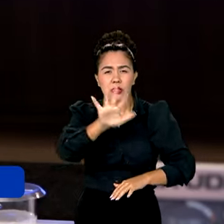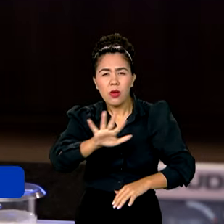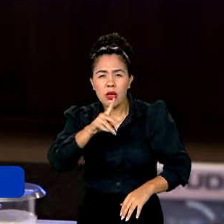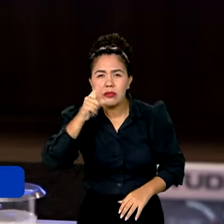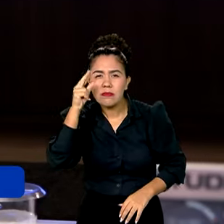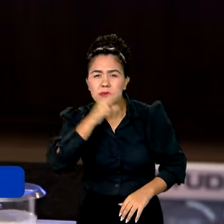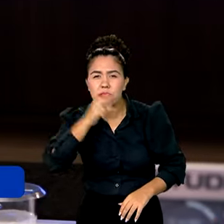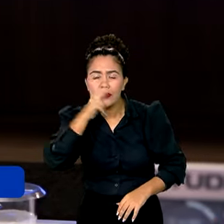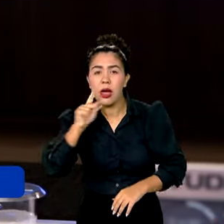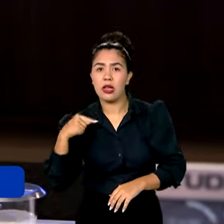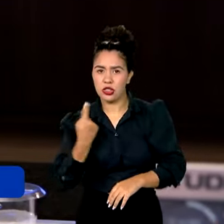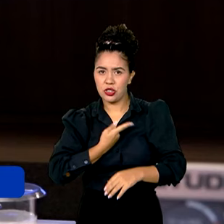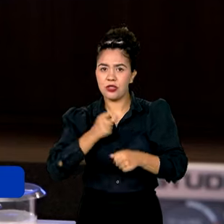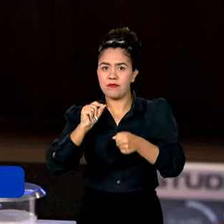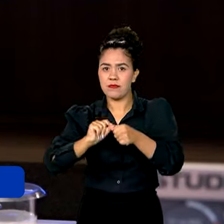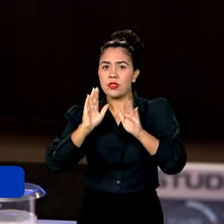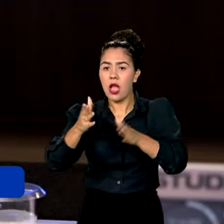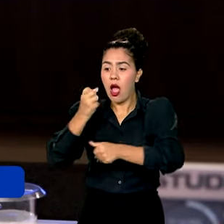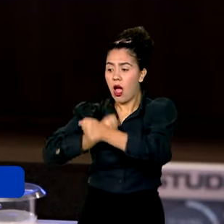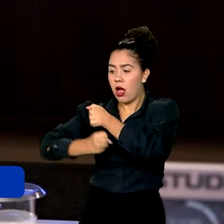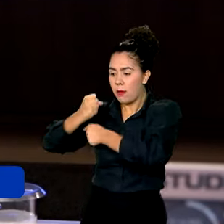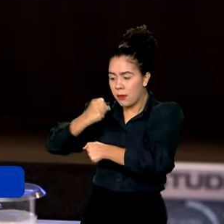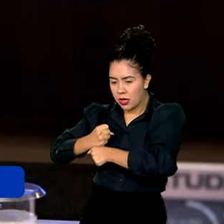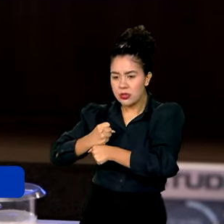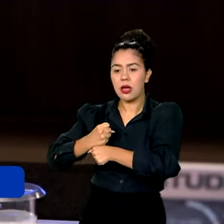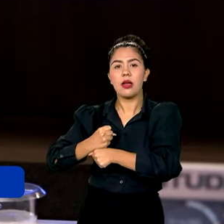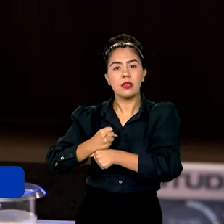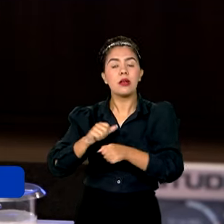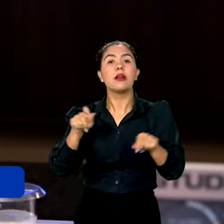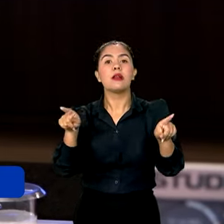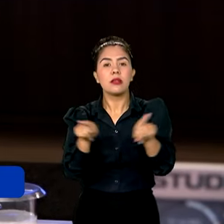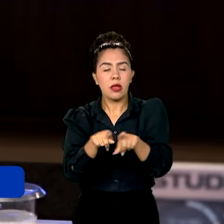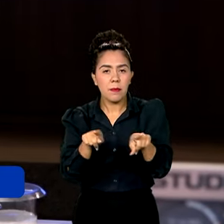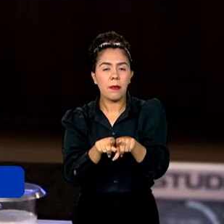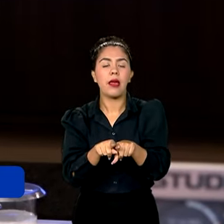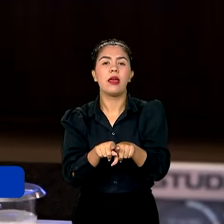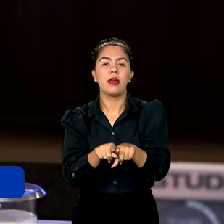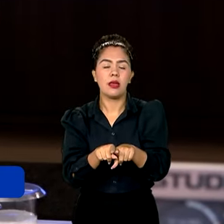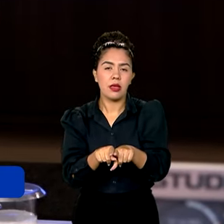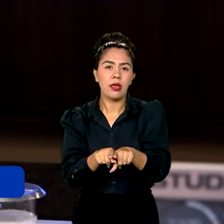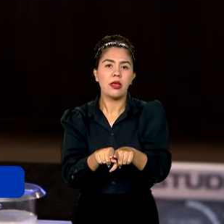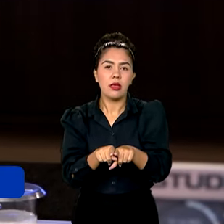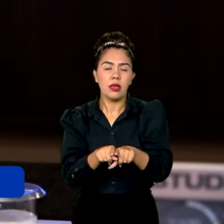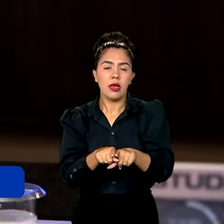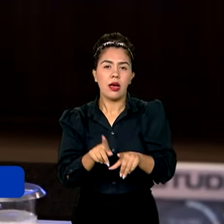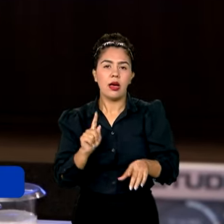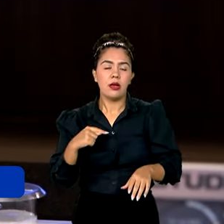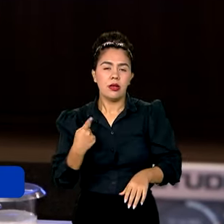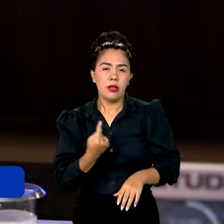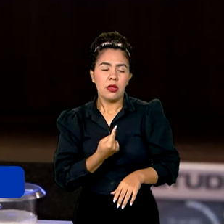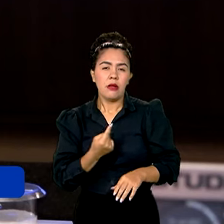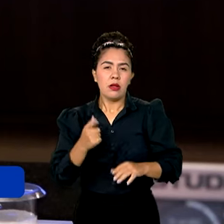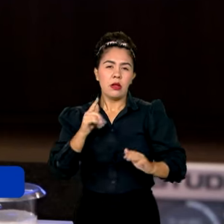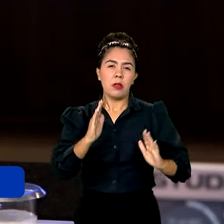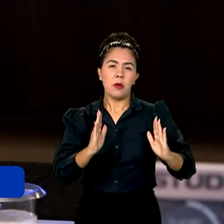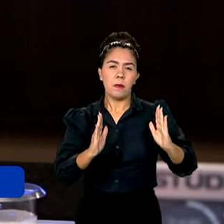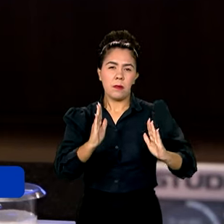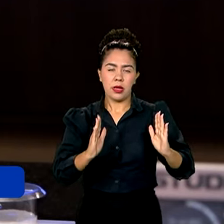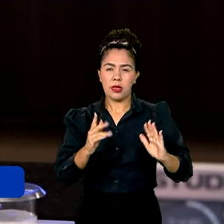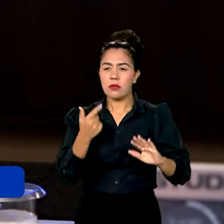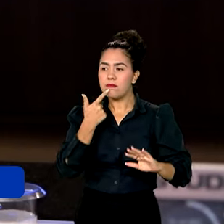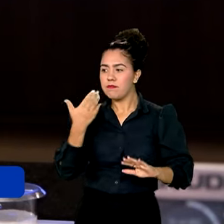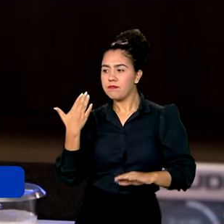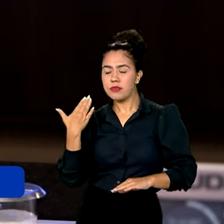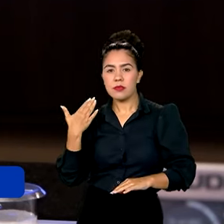feito isso ano passado eh Além disso nós abrimos eh já no período mais recente